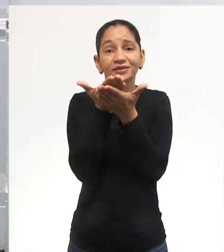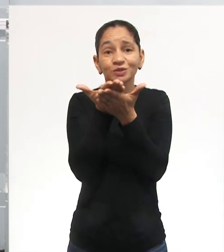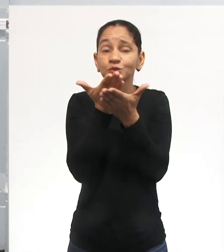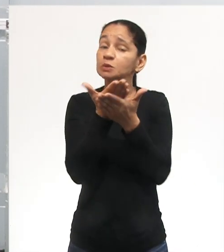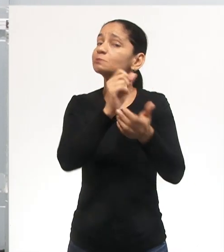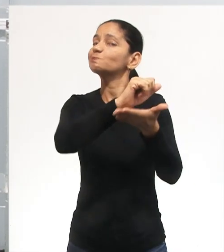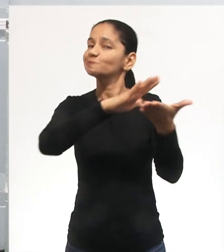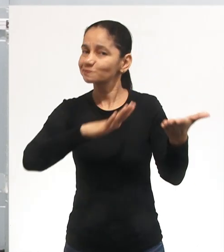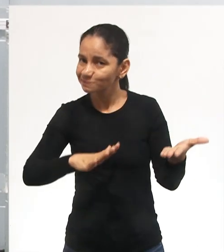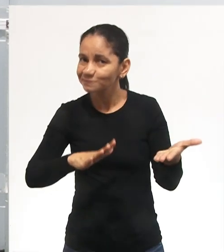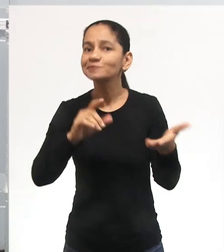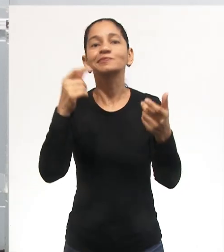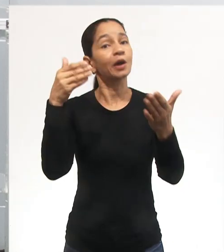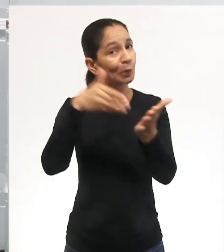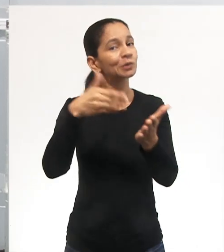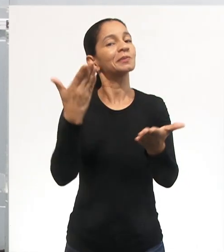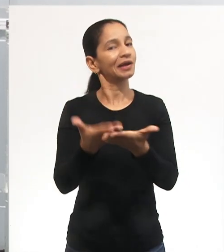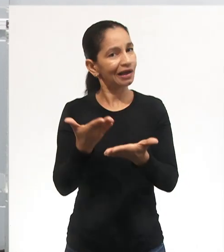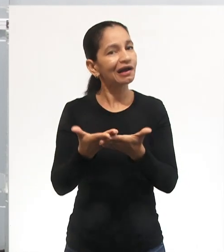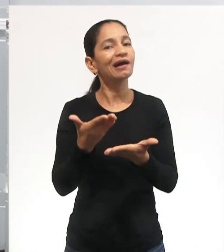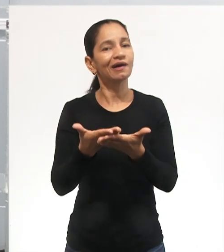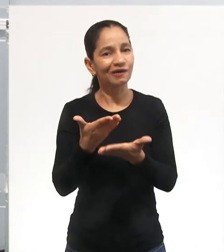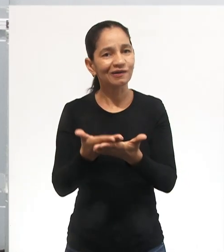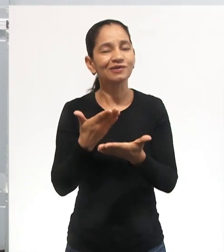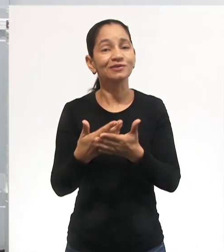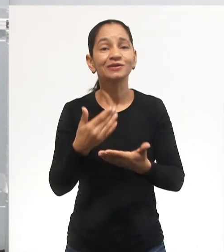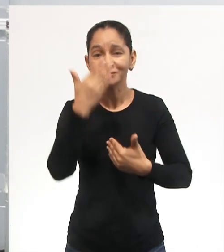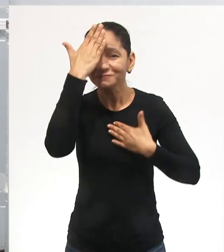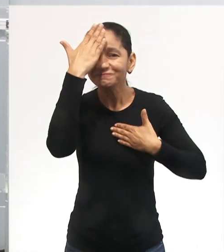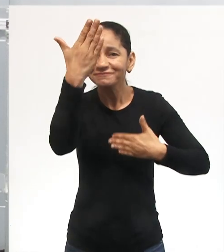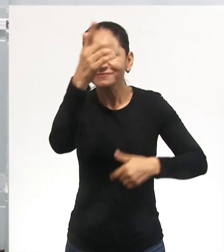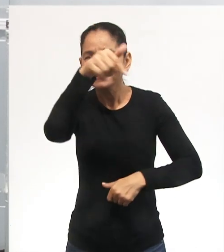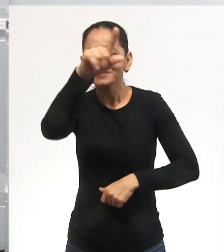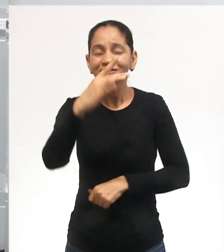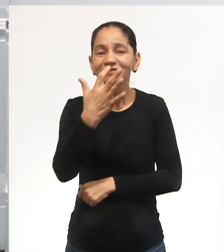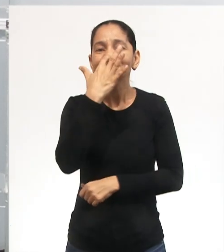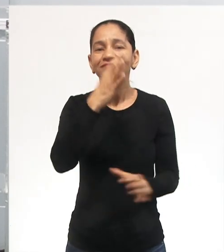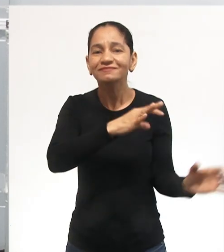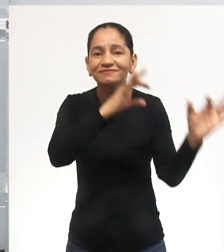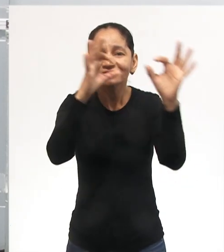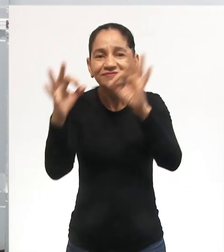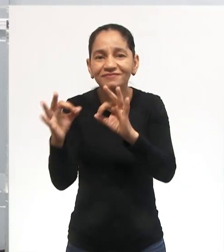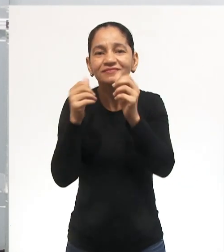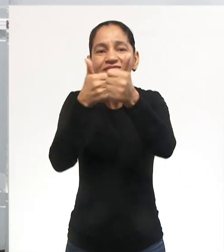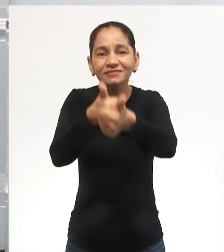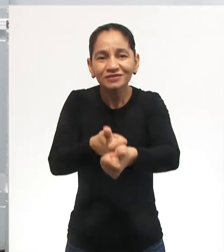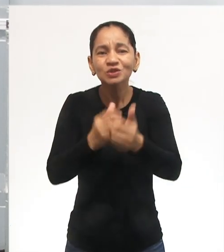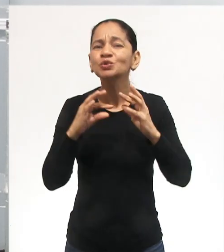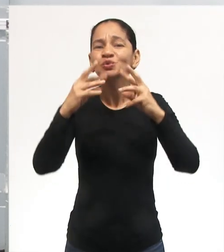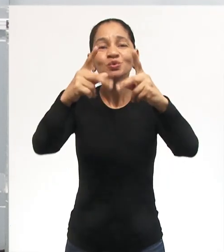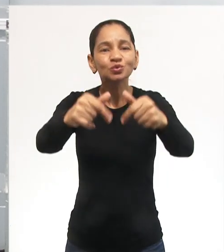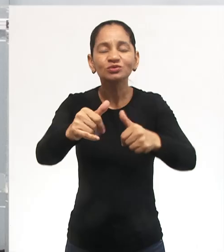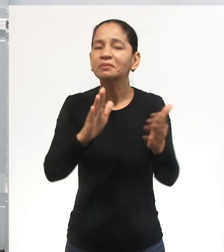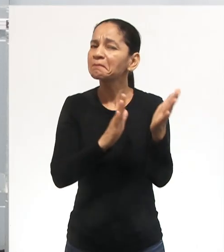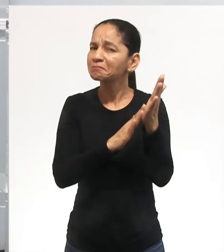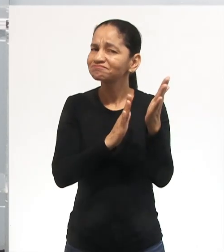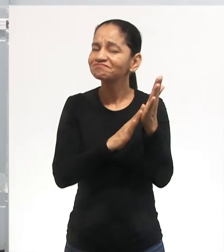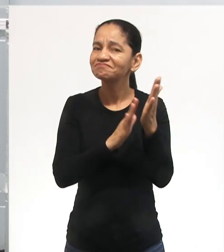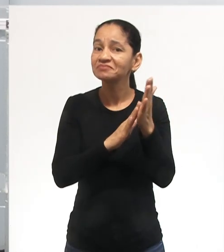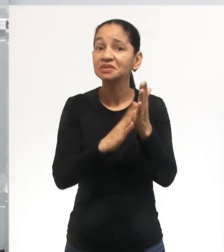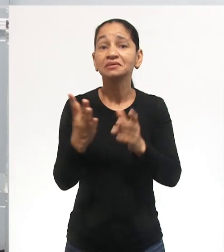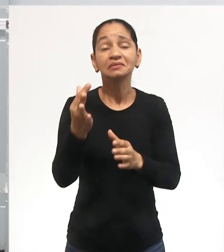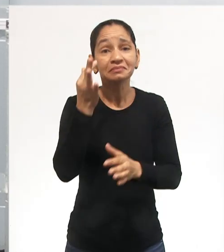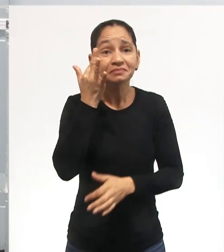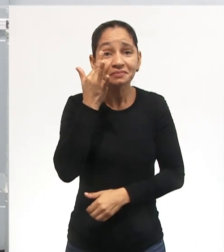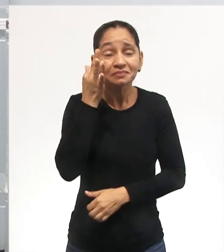as atividades, que é a nossa última aula. Eu agradeço a tua presença, agradeço que você esteja acompanhando nossas aulas, parabenizo por estar